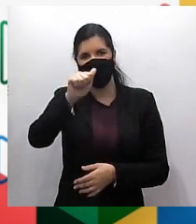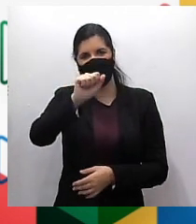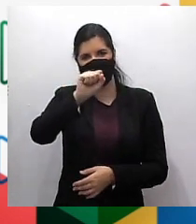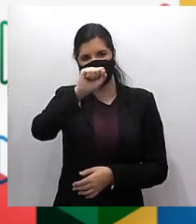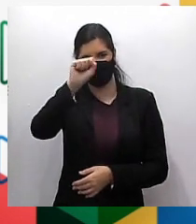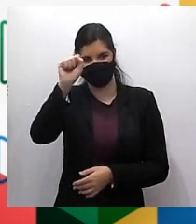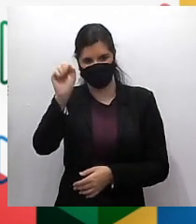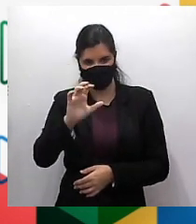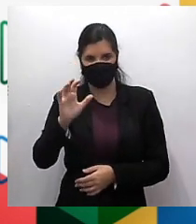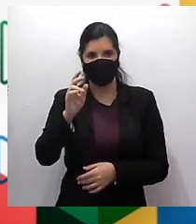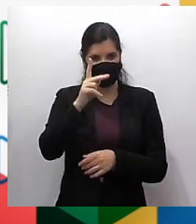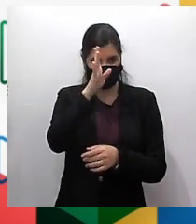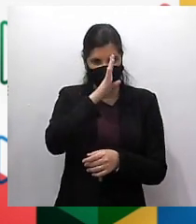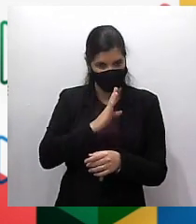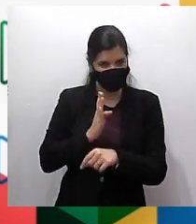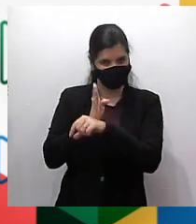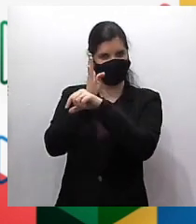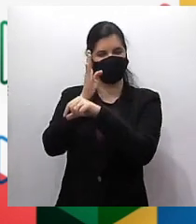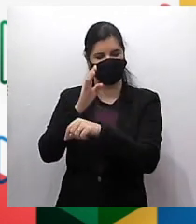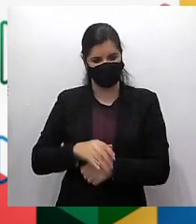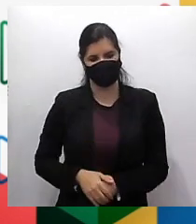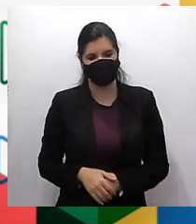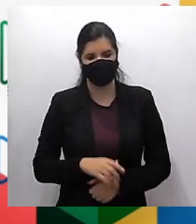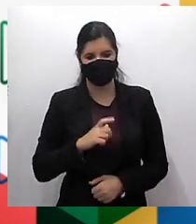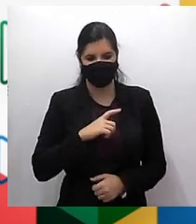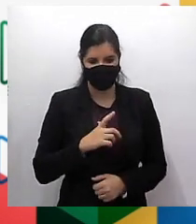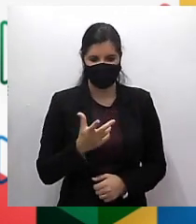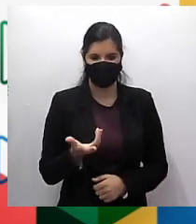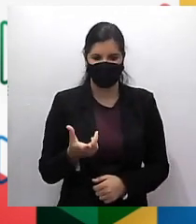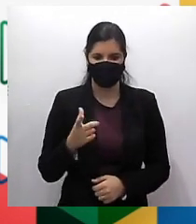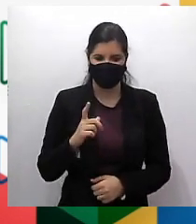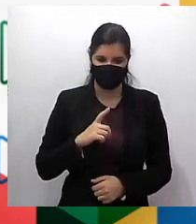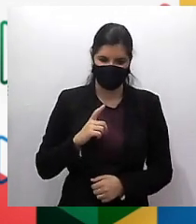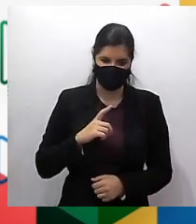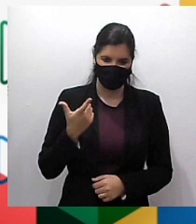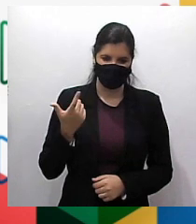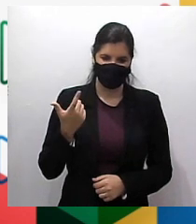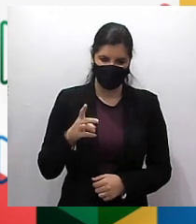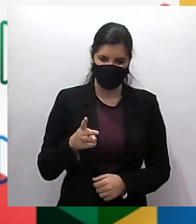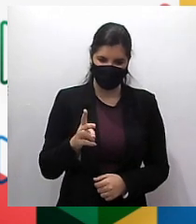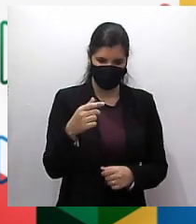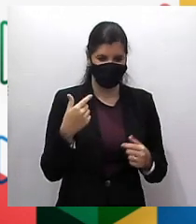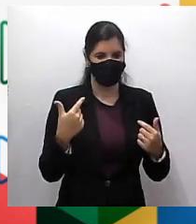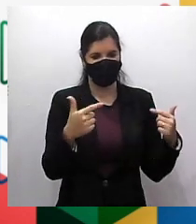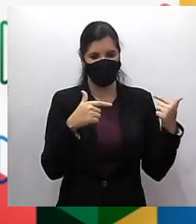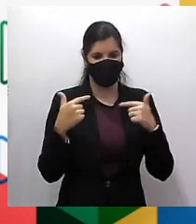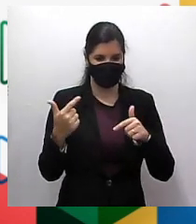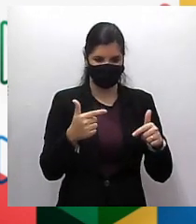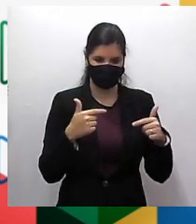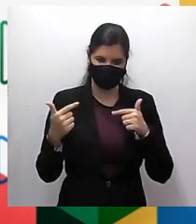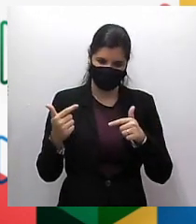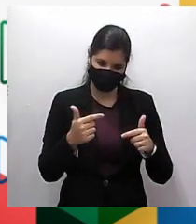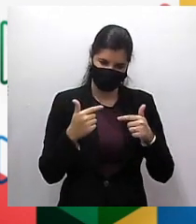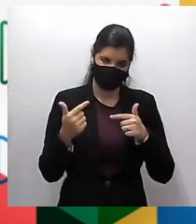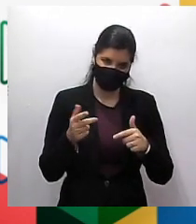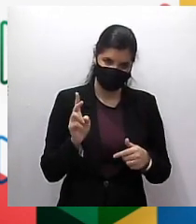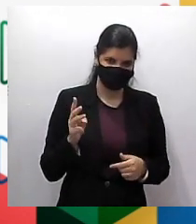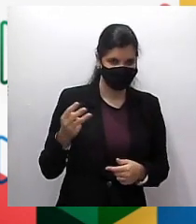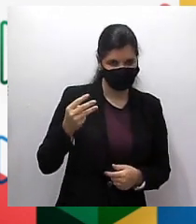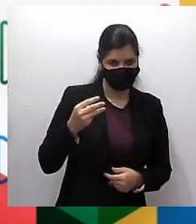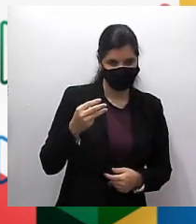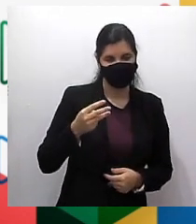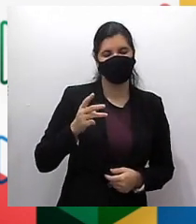potência industrial. Tá? Predomina a atividade terciária, sim, o Brasil predomina a atividade terciária, apesar de muito tempo a